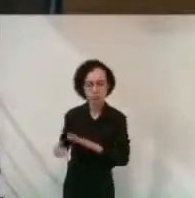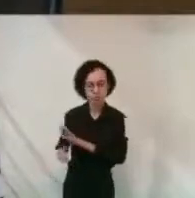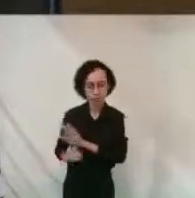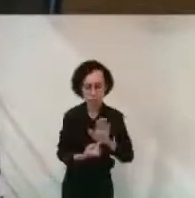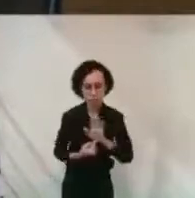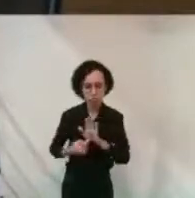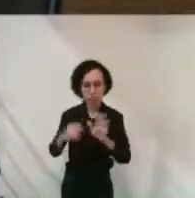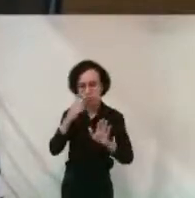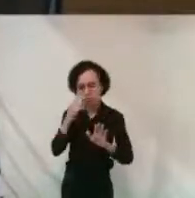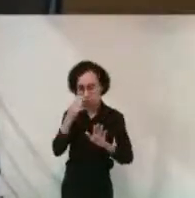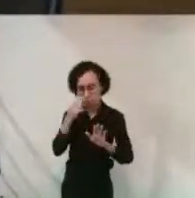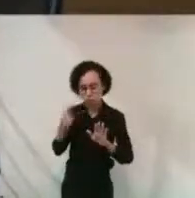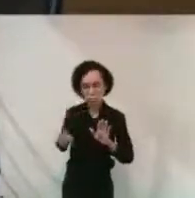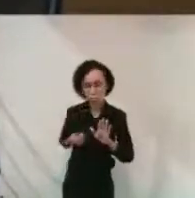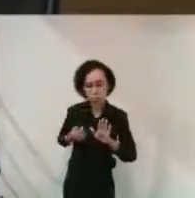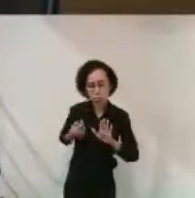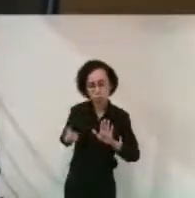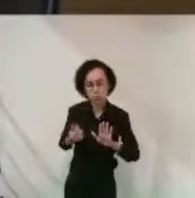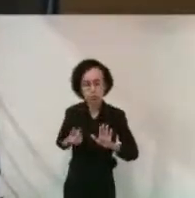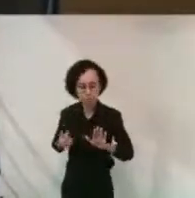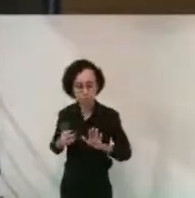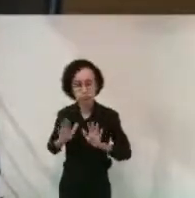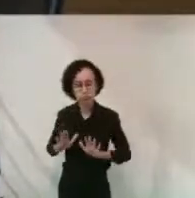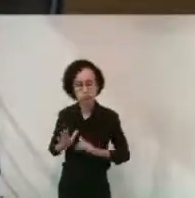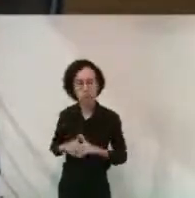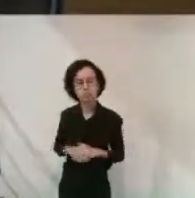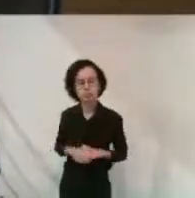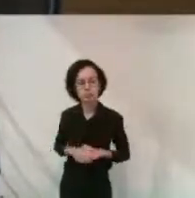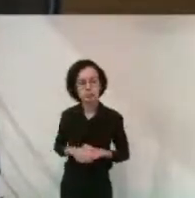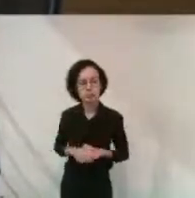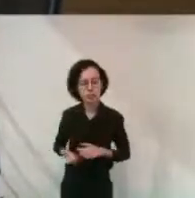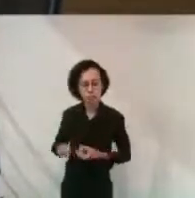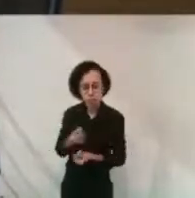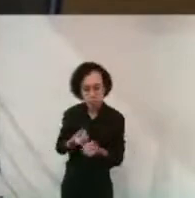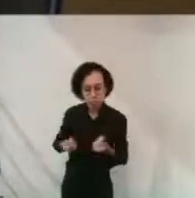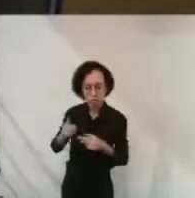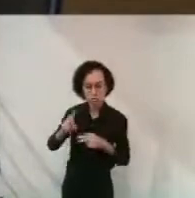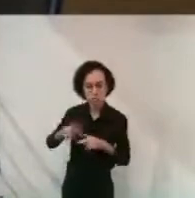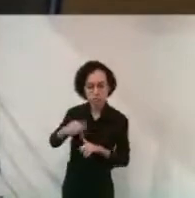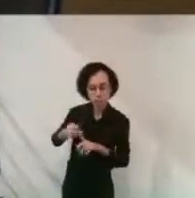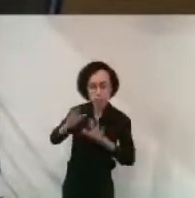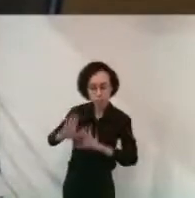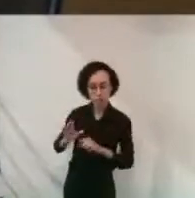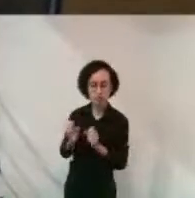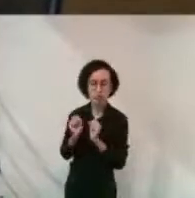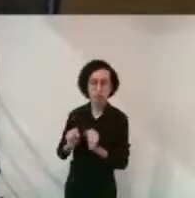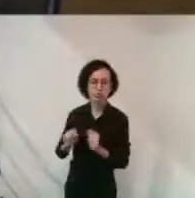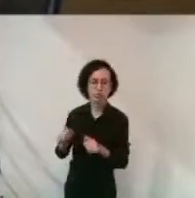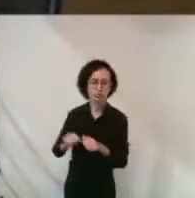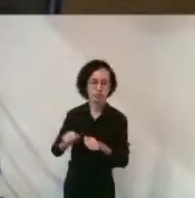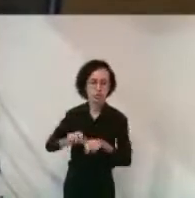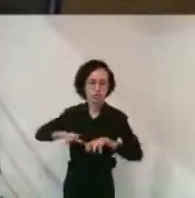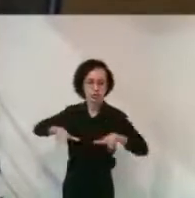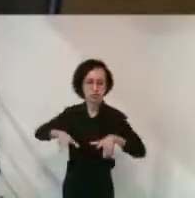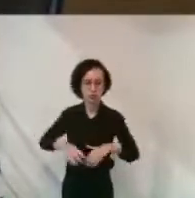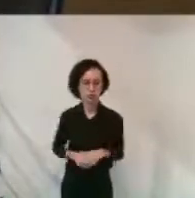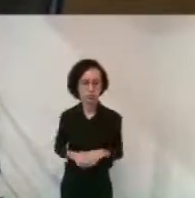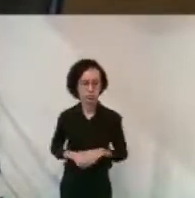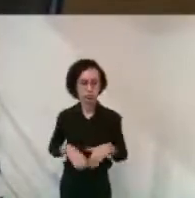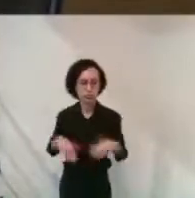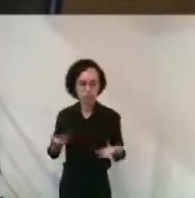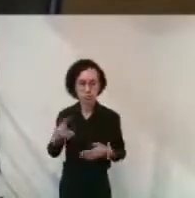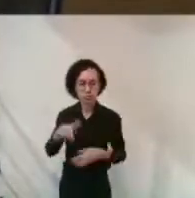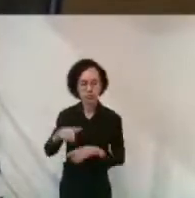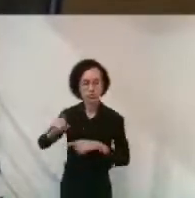mesmo com pouco dinheiro, o município com pouco dinheiro, poucos recursos, mas pode fazer toda a diferença. Então,